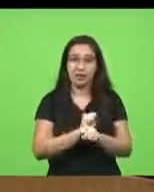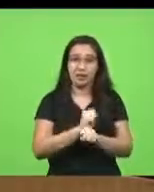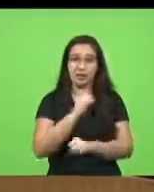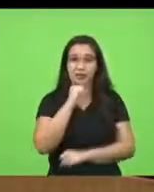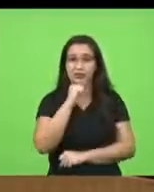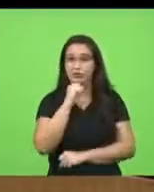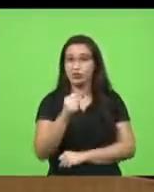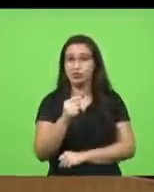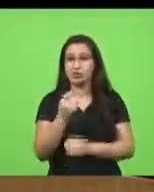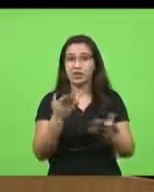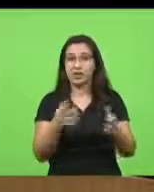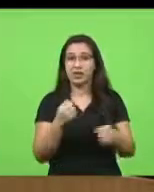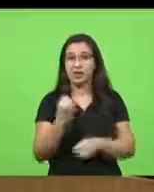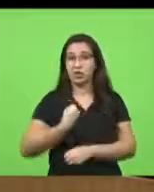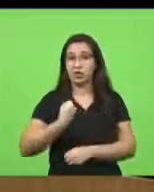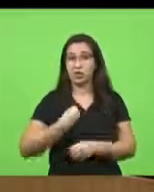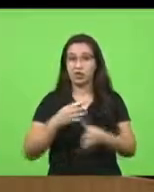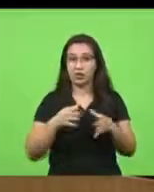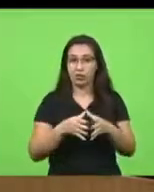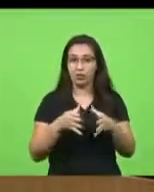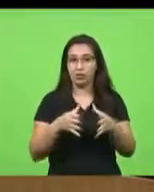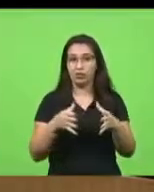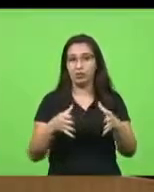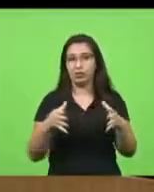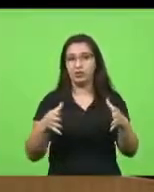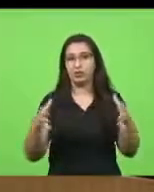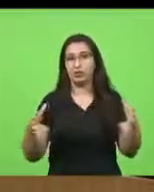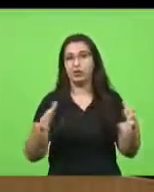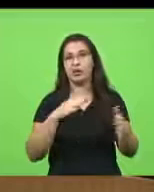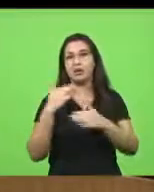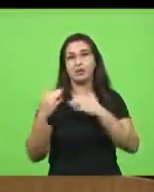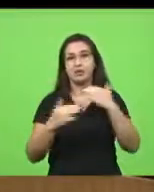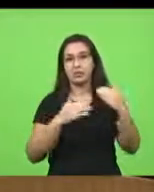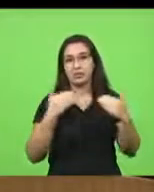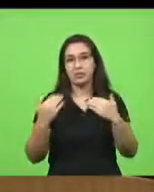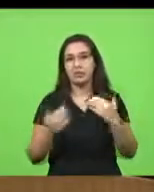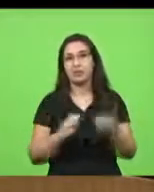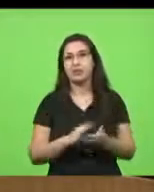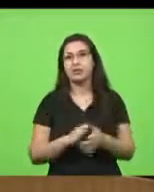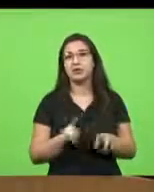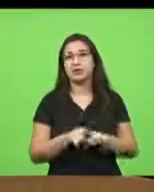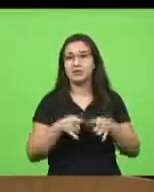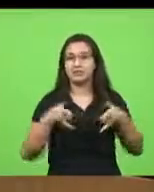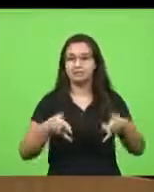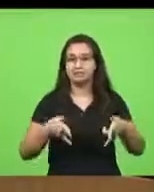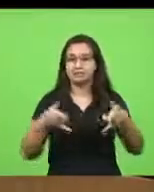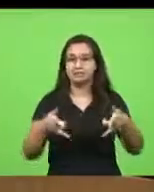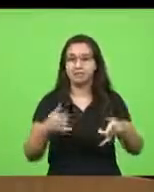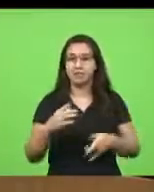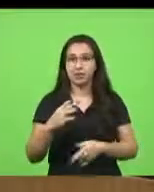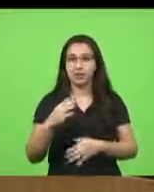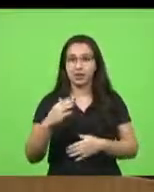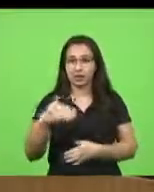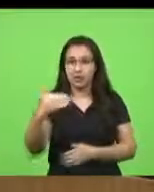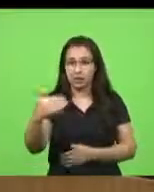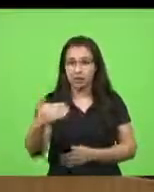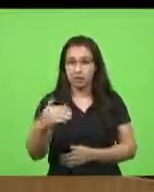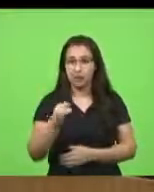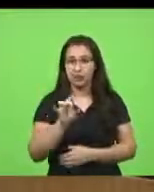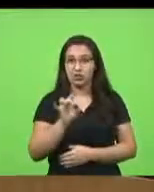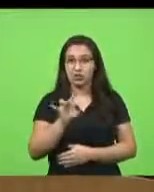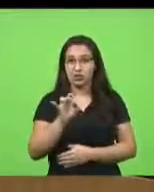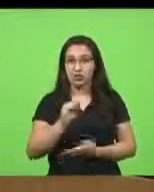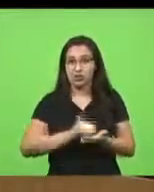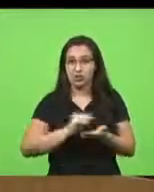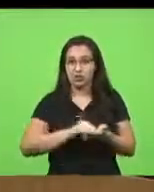número cada dia maior de mortes, de internação. Daqui a pouco não é mais só a questão de falta de